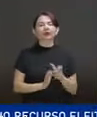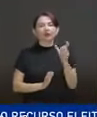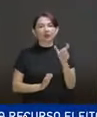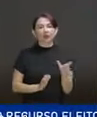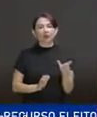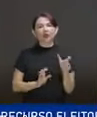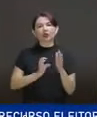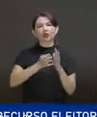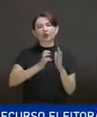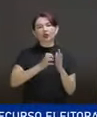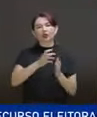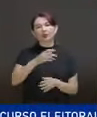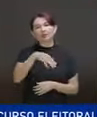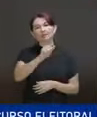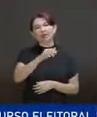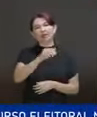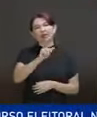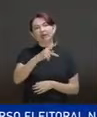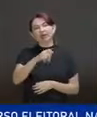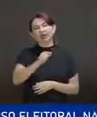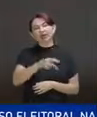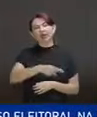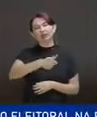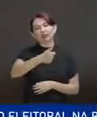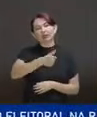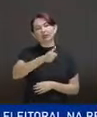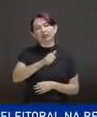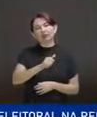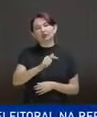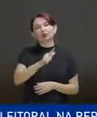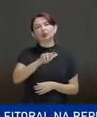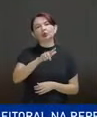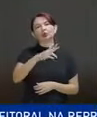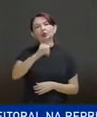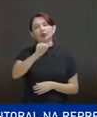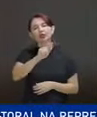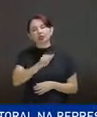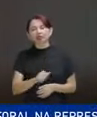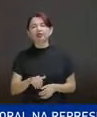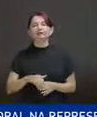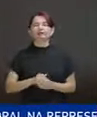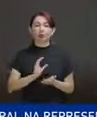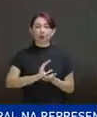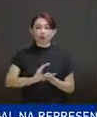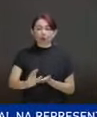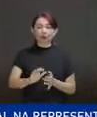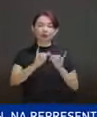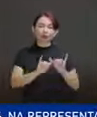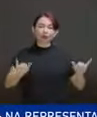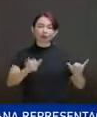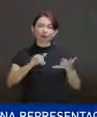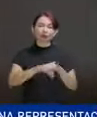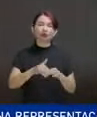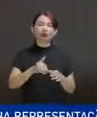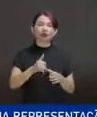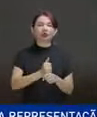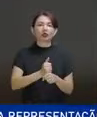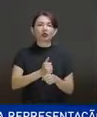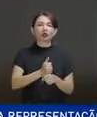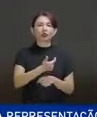por suposta arrecadação e gastos ilícitos de recursos na campanha eleitoral de 2020, e